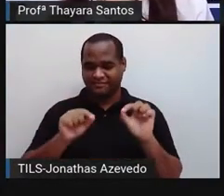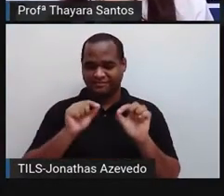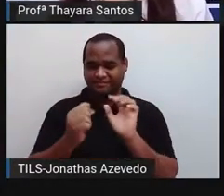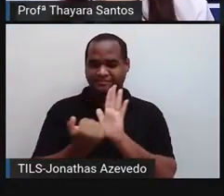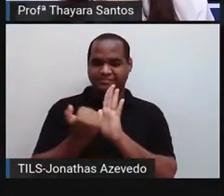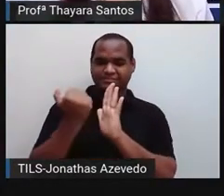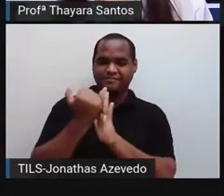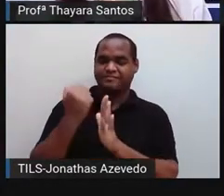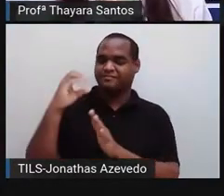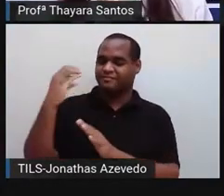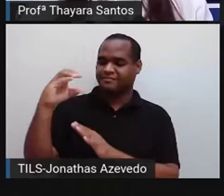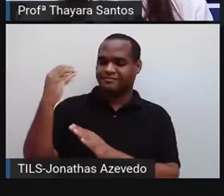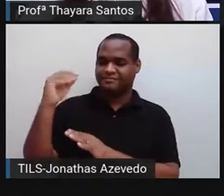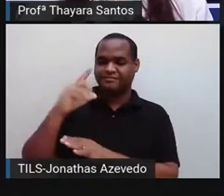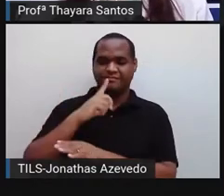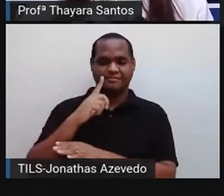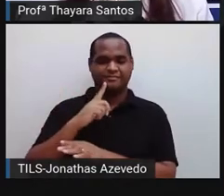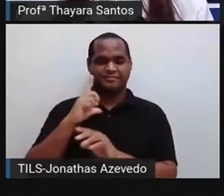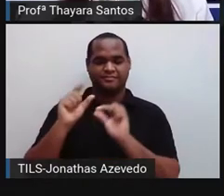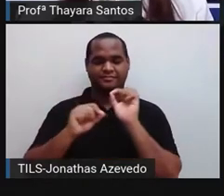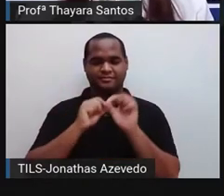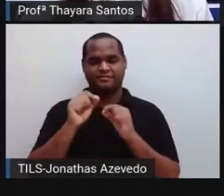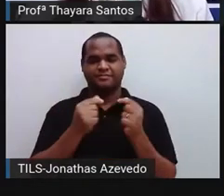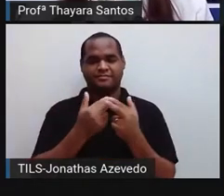uma aula de ciências do sétimo ano.